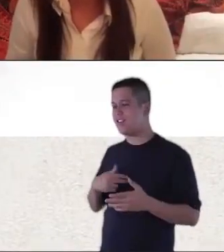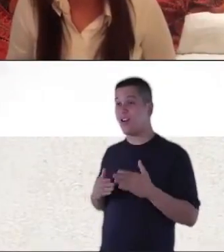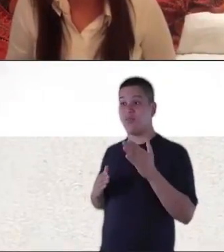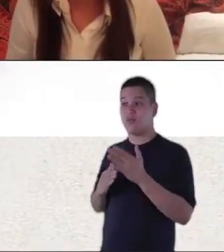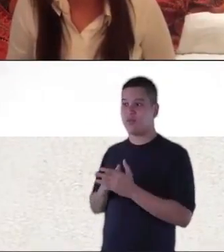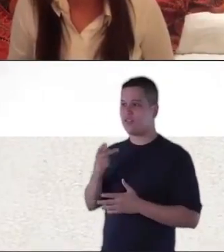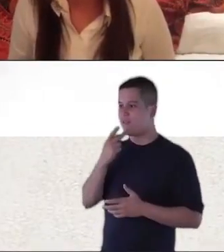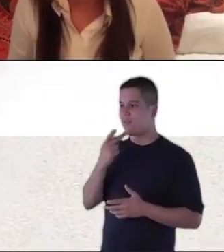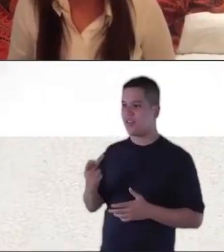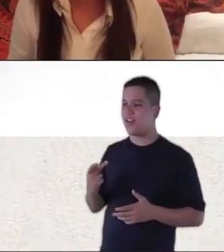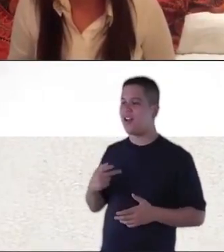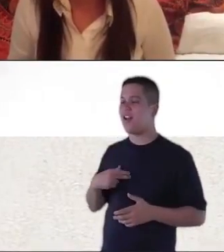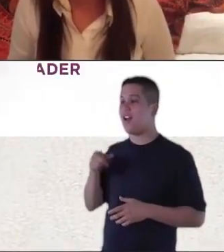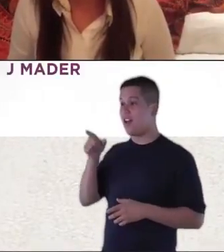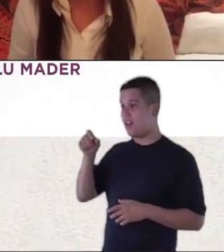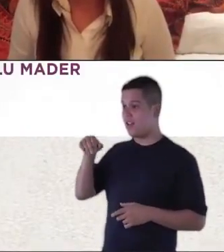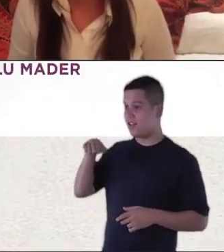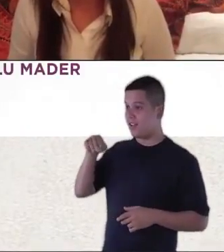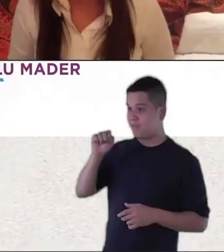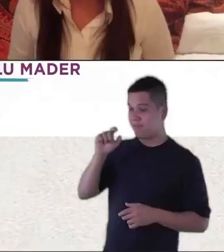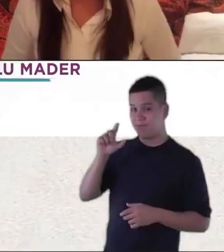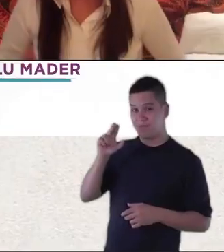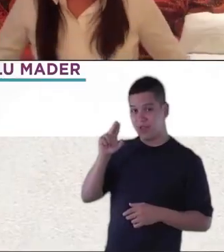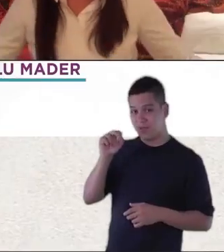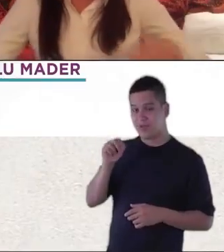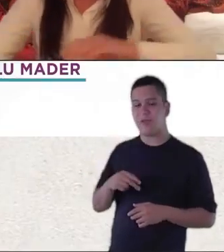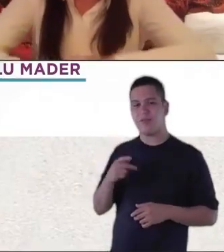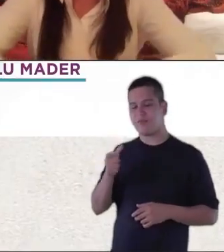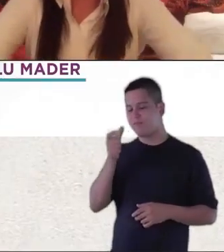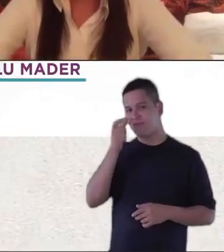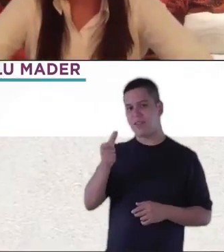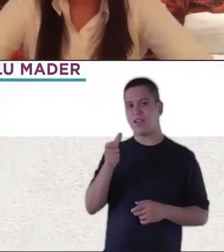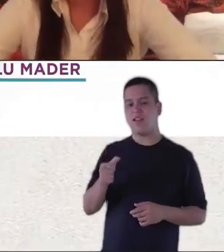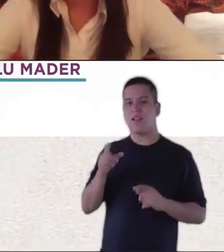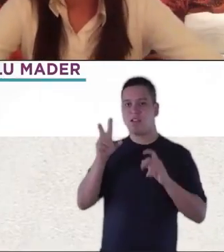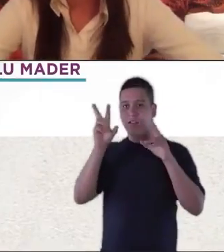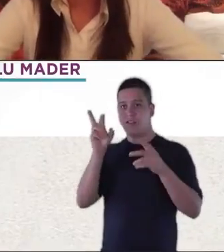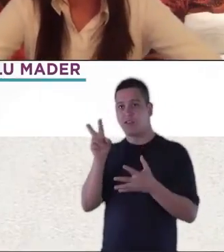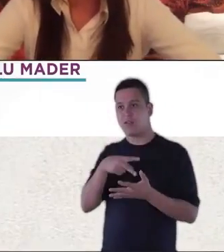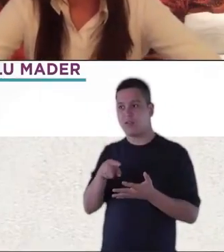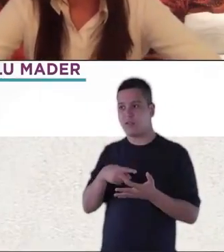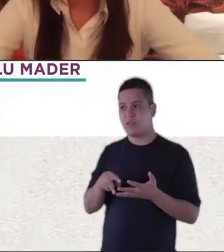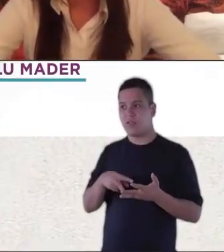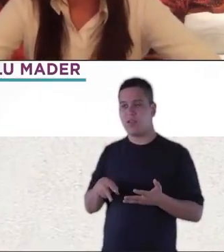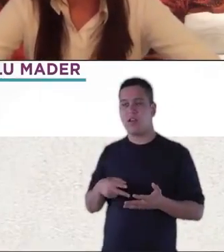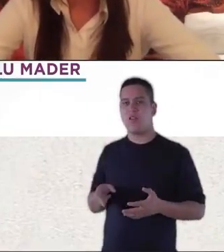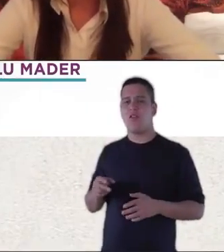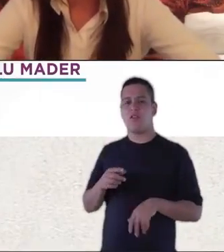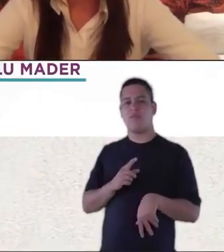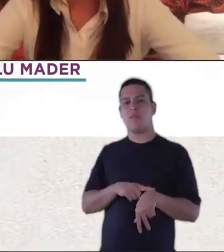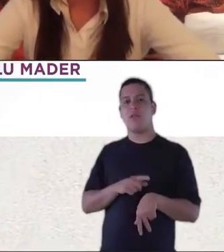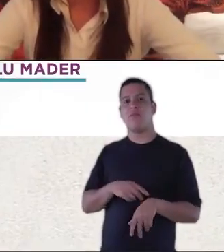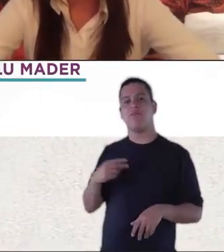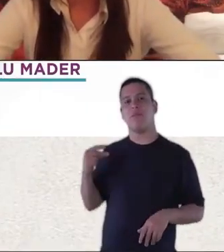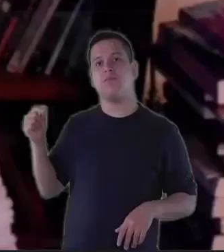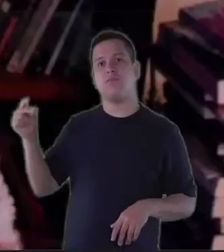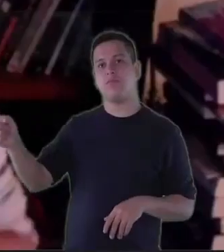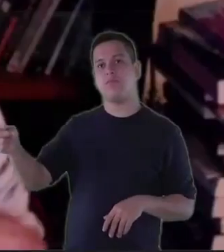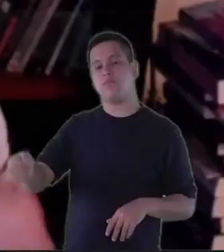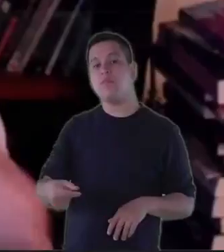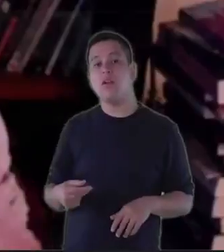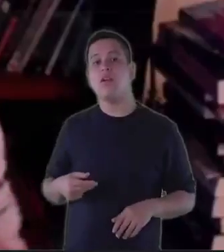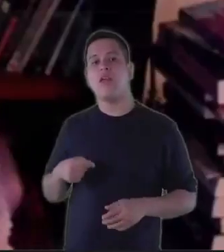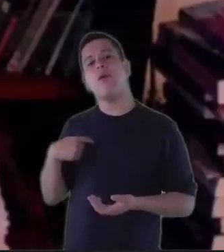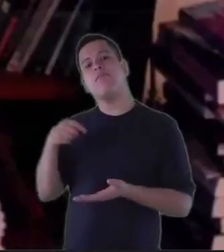a Malu foi muito interessante que nessa questão da literatura, com o passar do tempo, né, eu fui escrevendo tal,